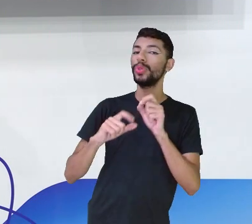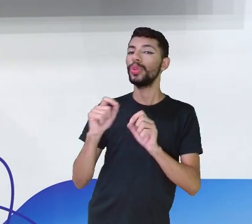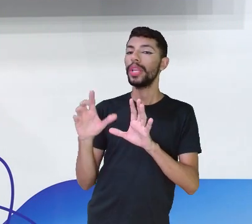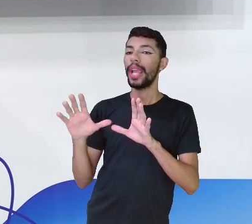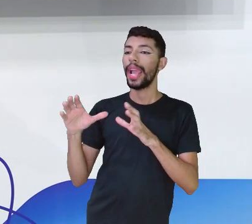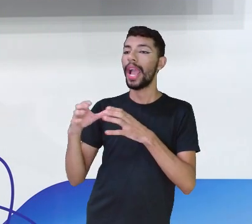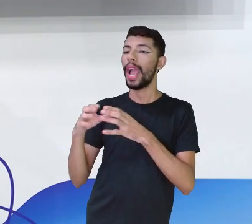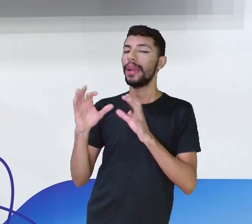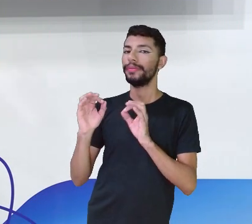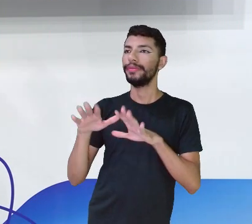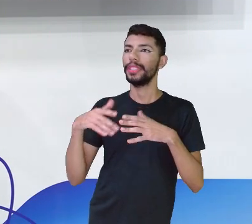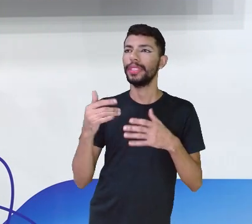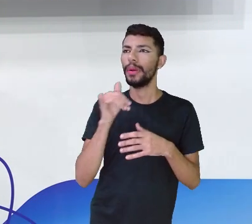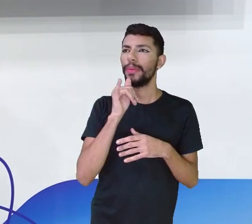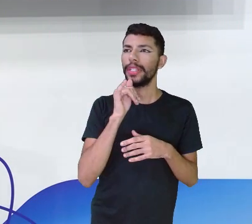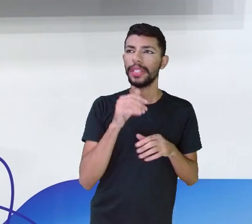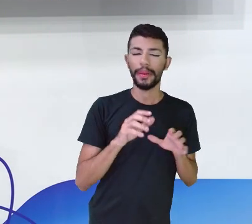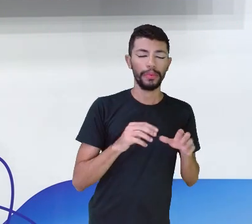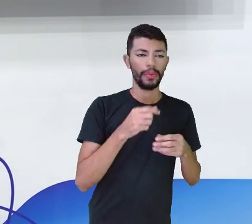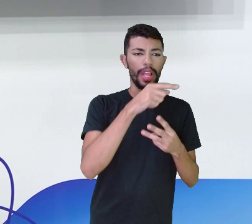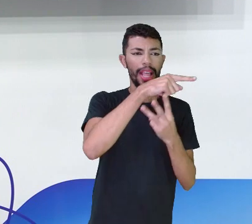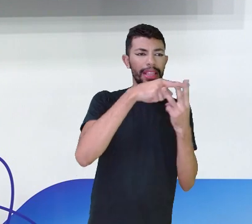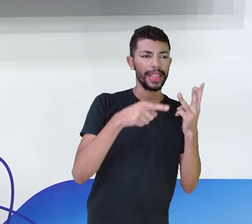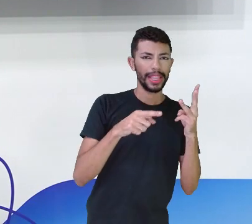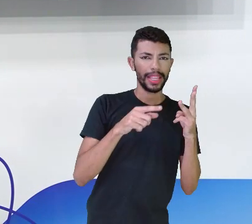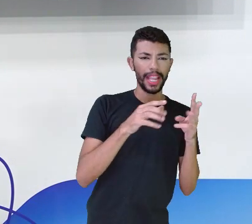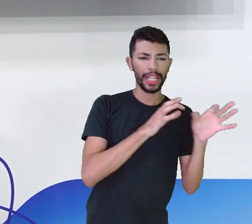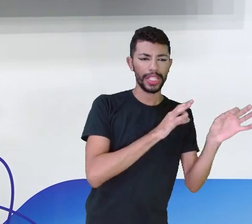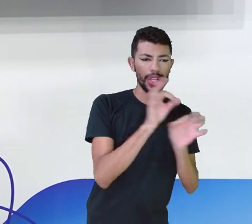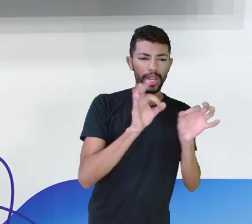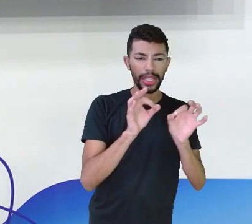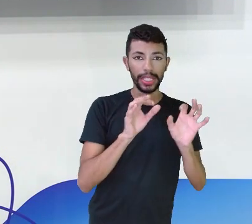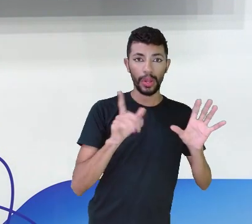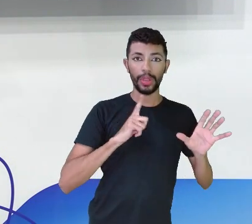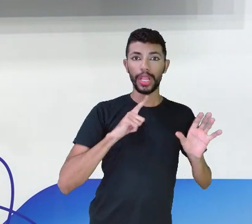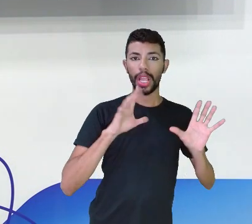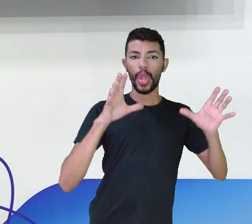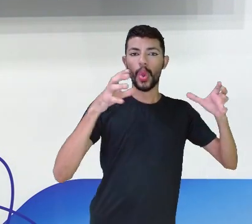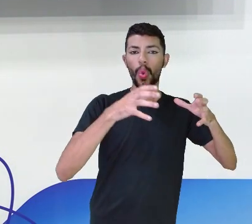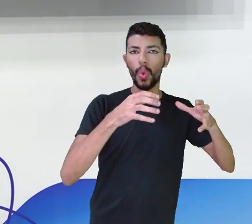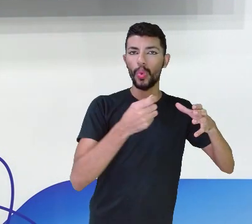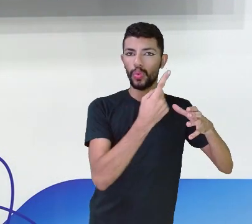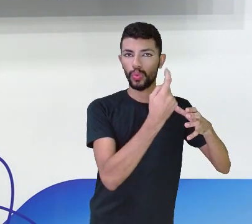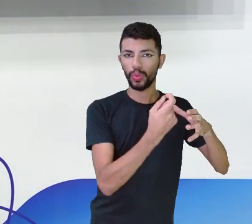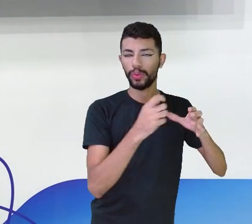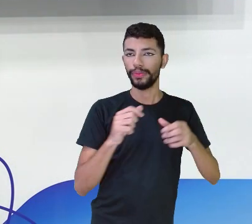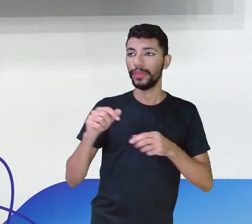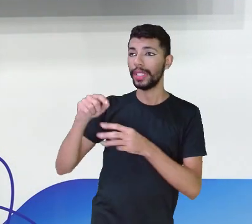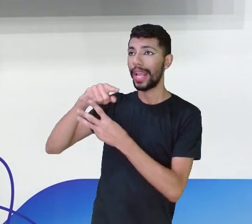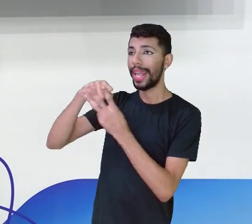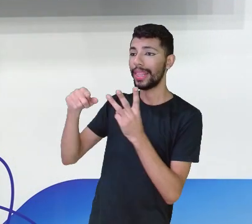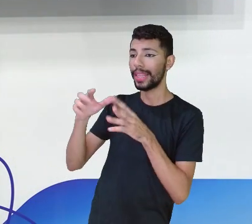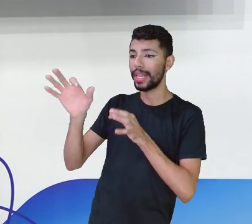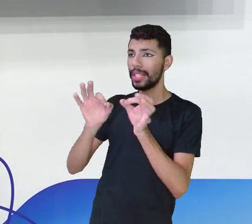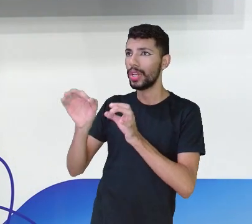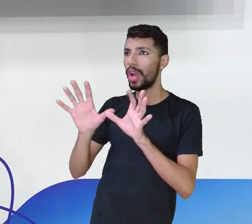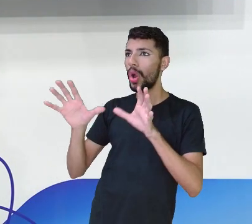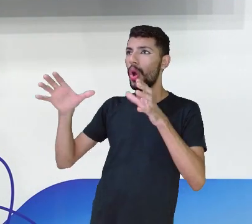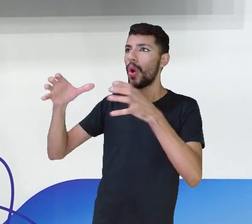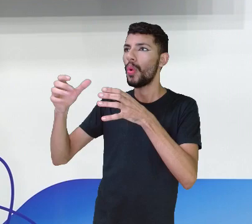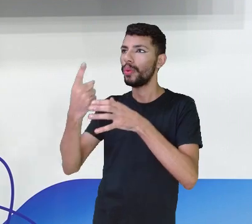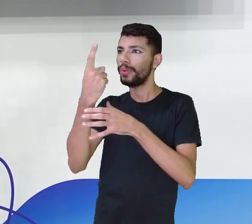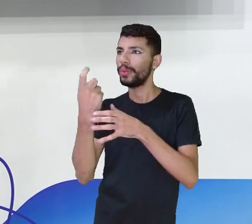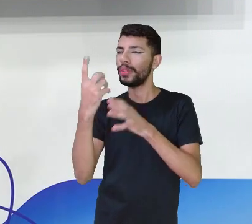Então, a cada 3 ordens, uma classe. A partir daí, a gente já pode obter o resultado.